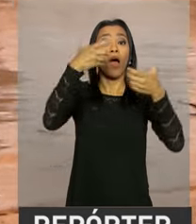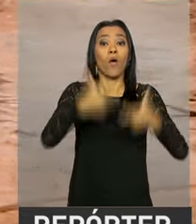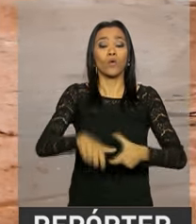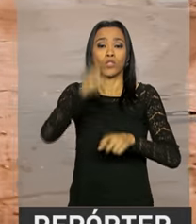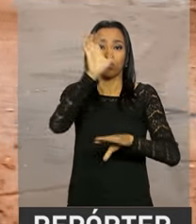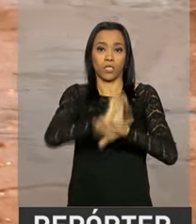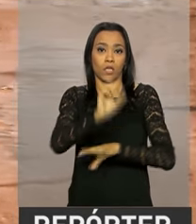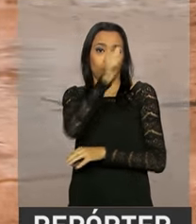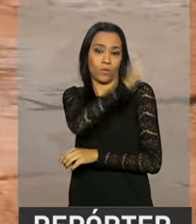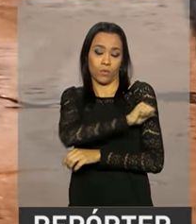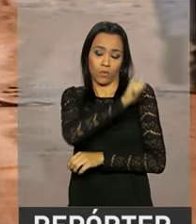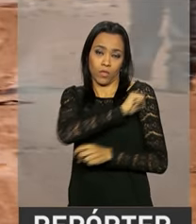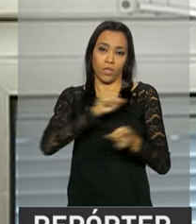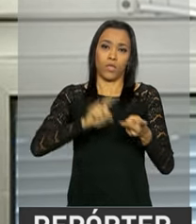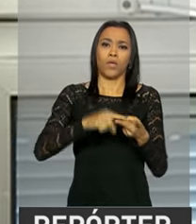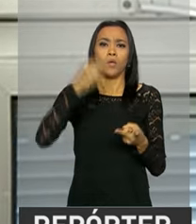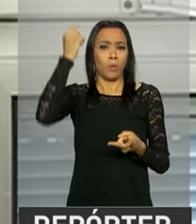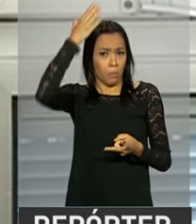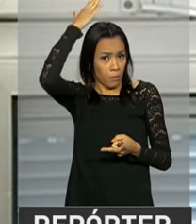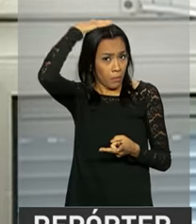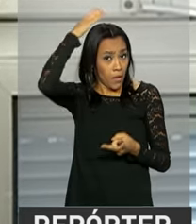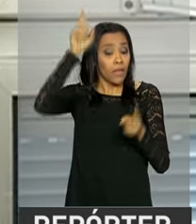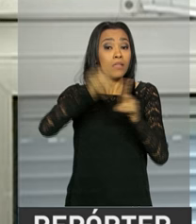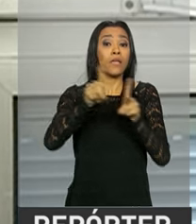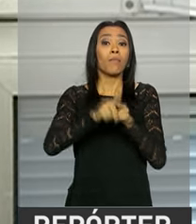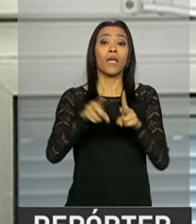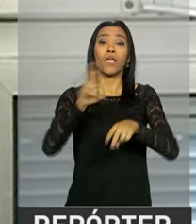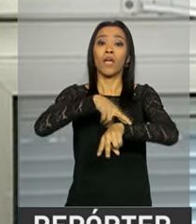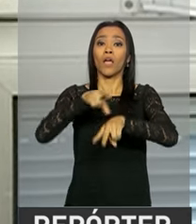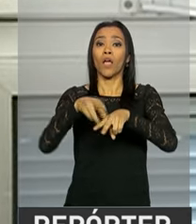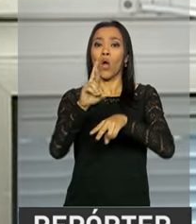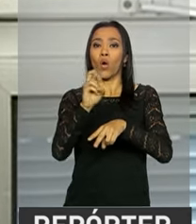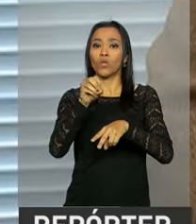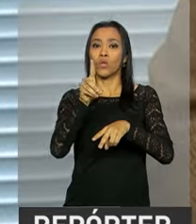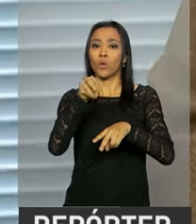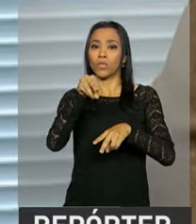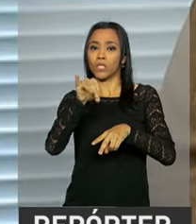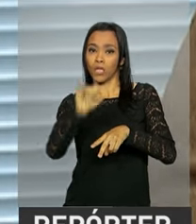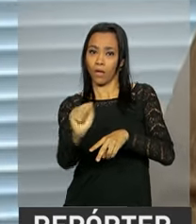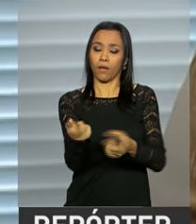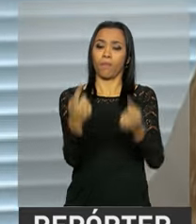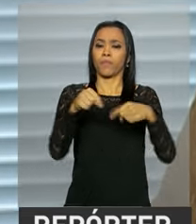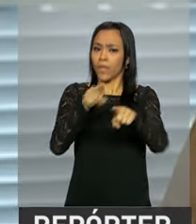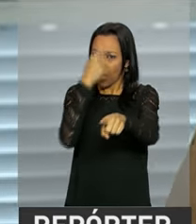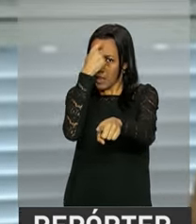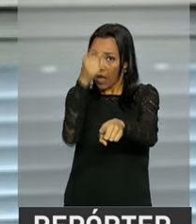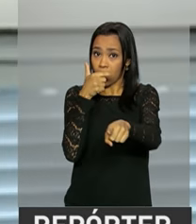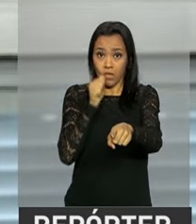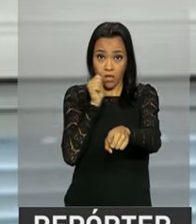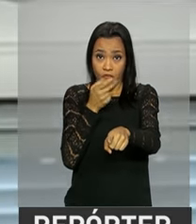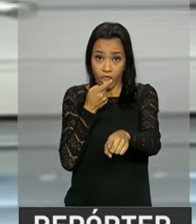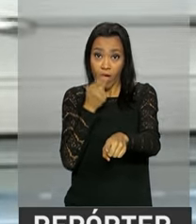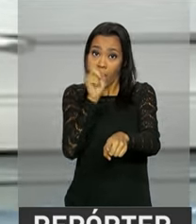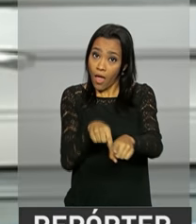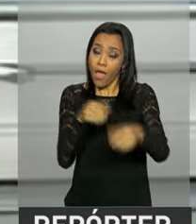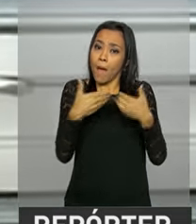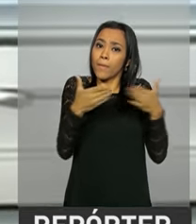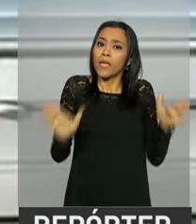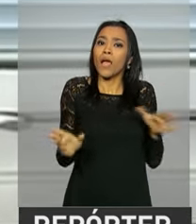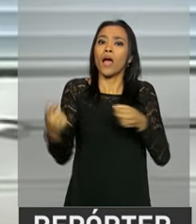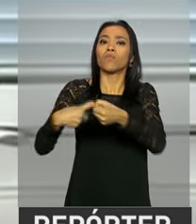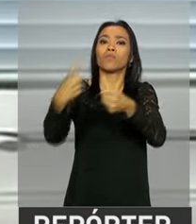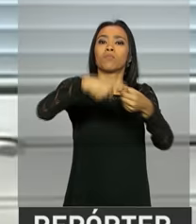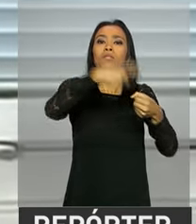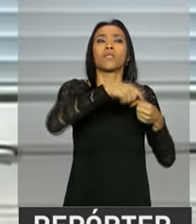Janeiro Pará e Rondônia segundo a Presidente do Banco de desenvolvimento A ideia é ampliar as parcerias com outros